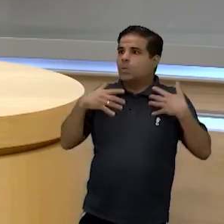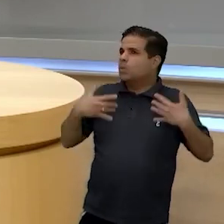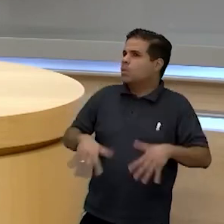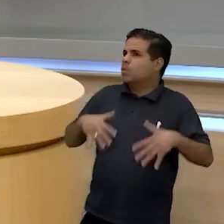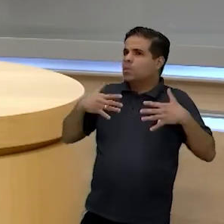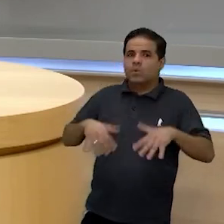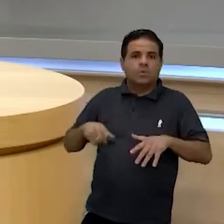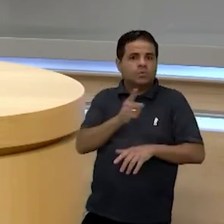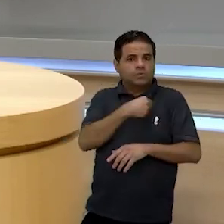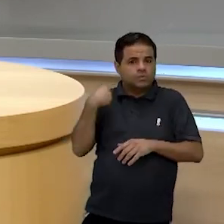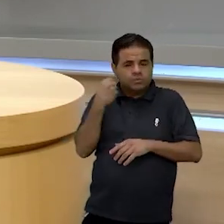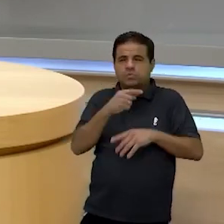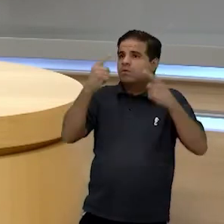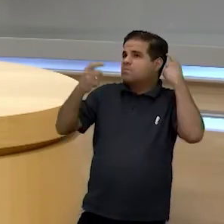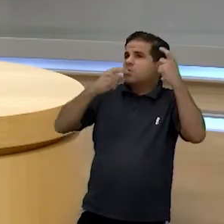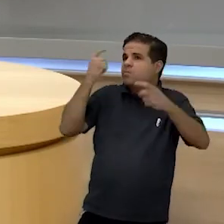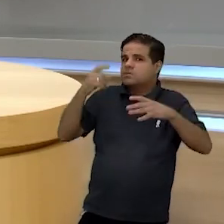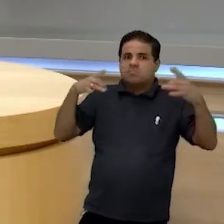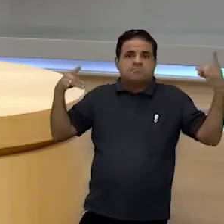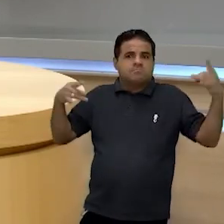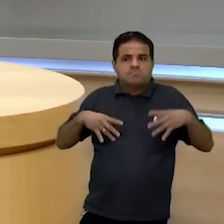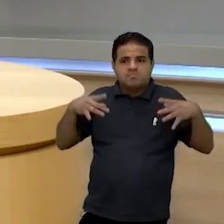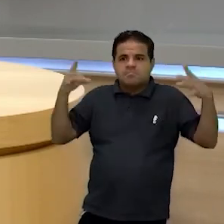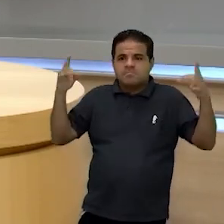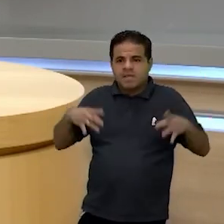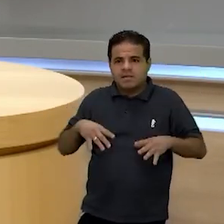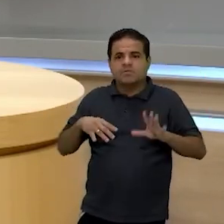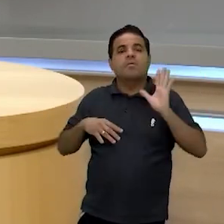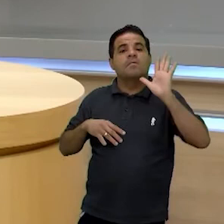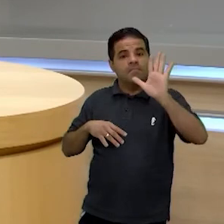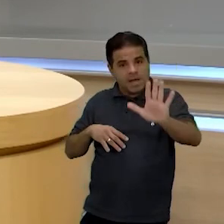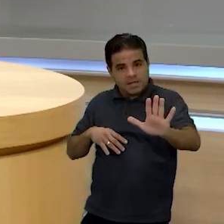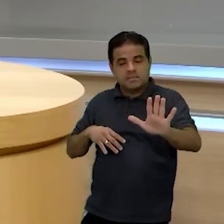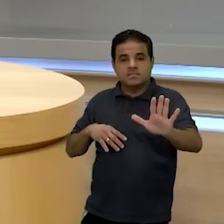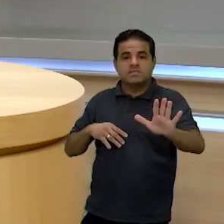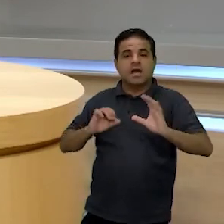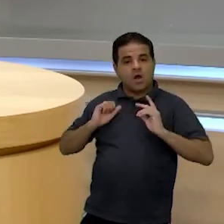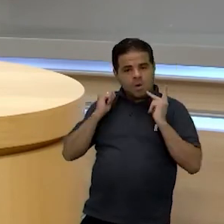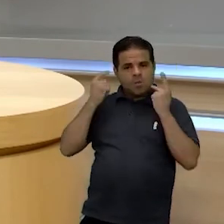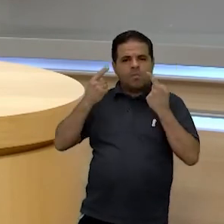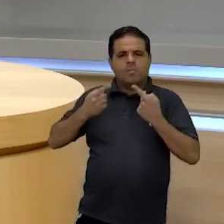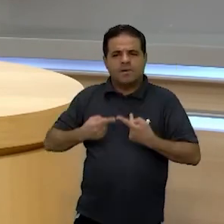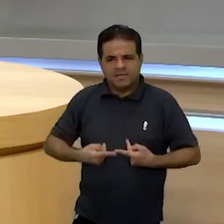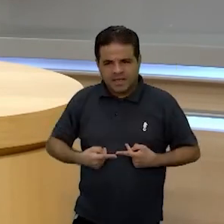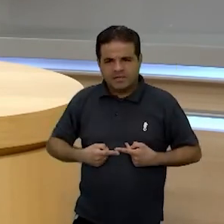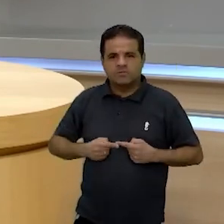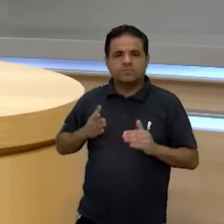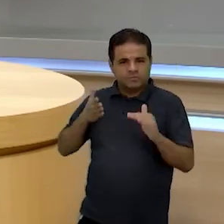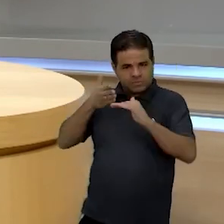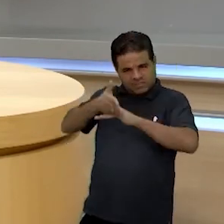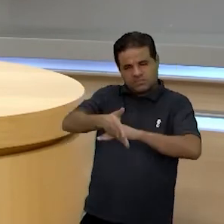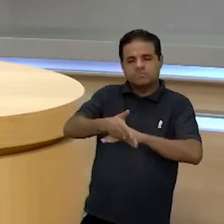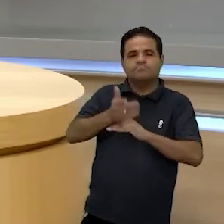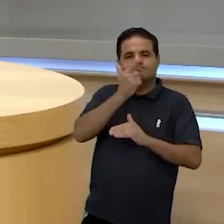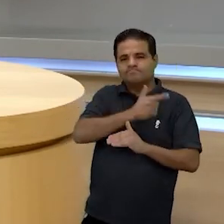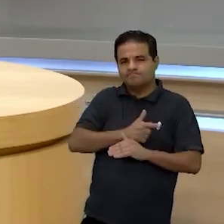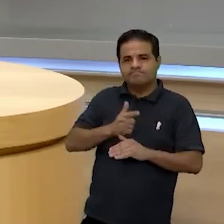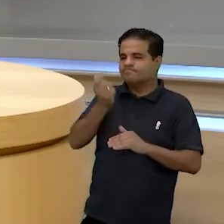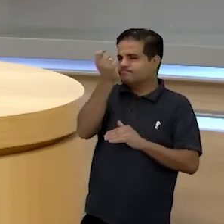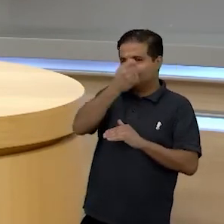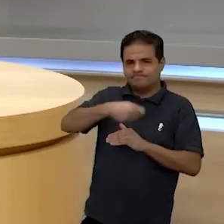muito temor nas pessoas, mas, felizmente, a humanidade conseguiu passar aí